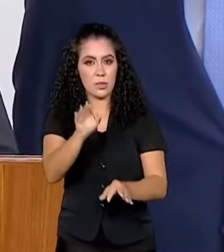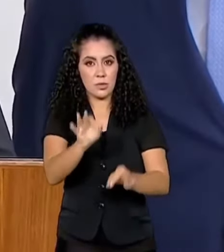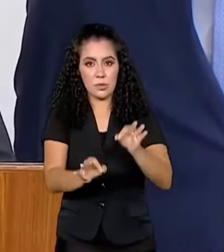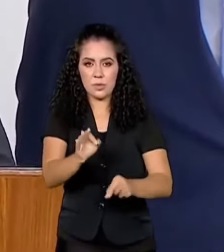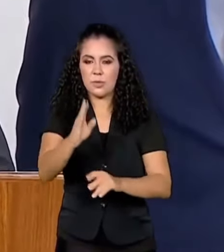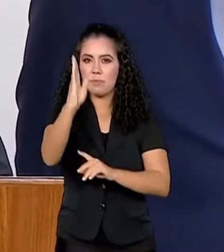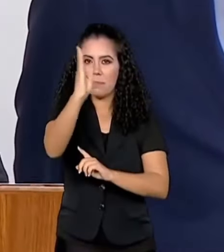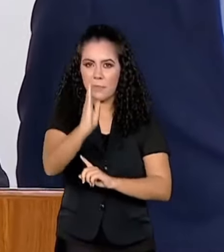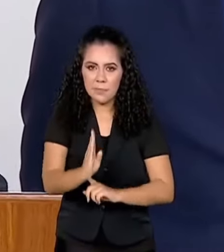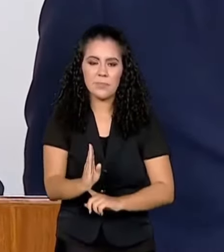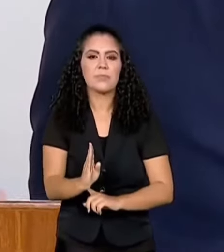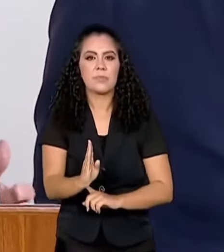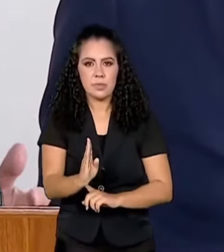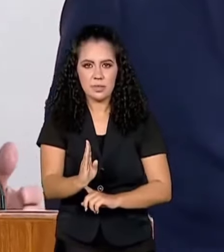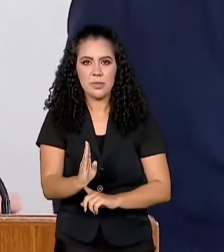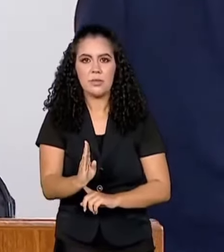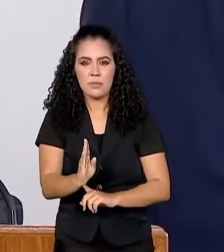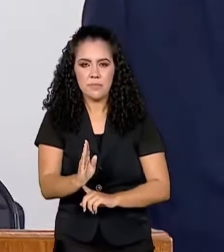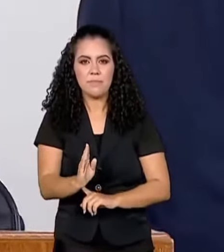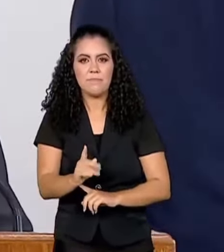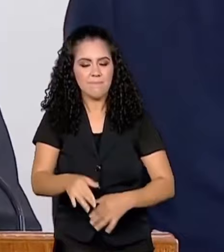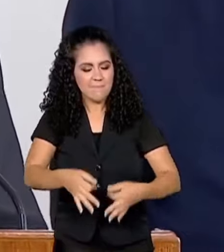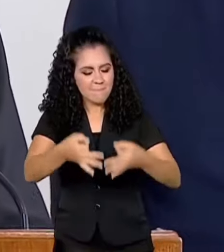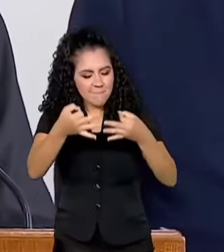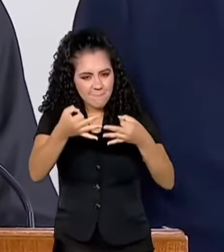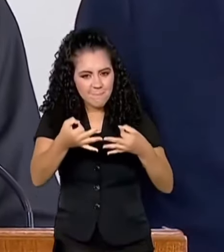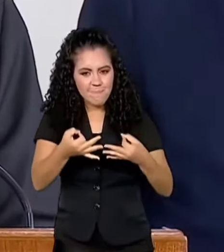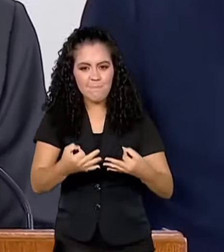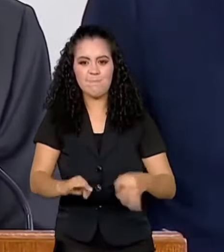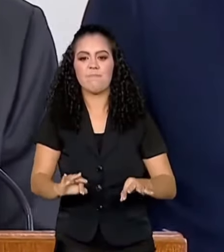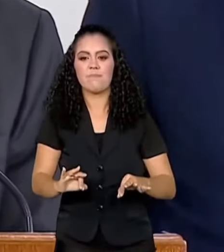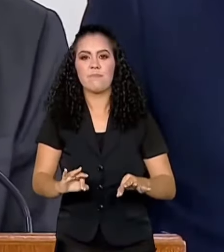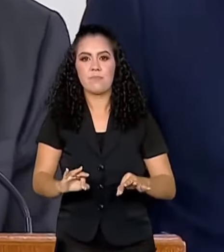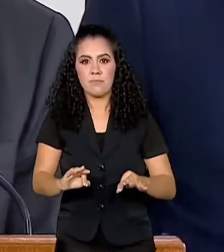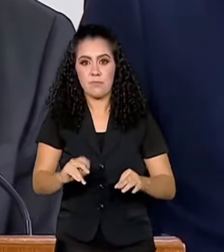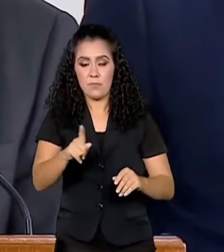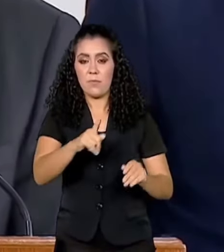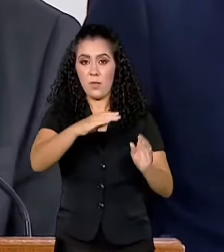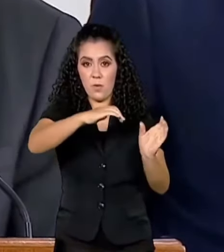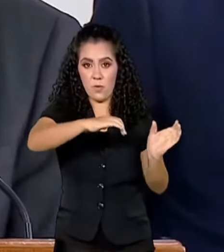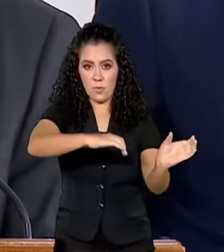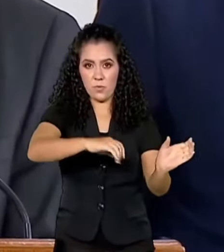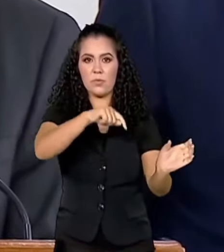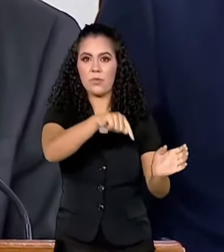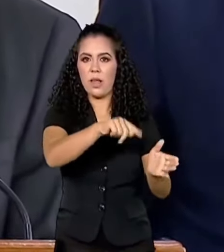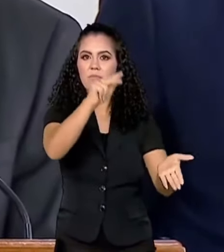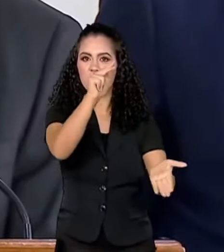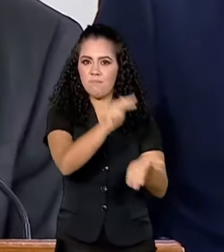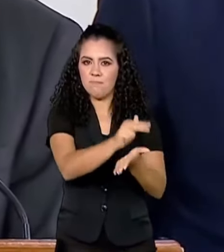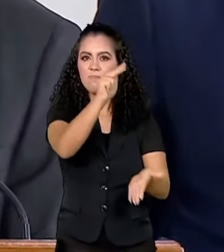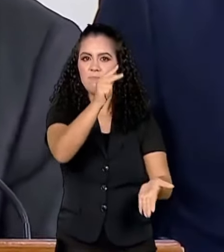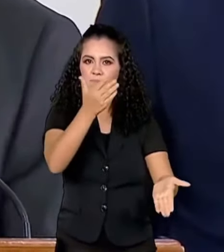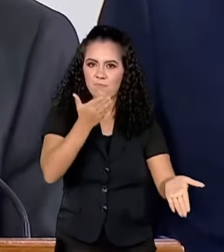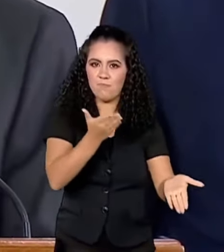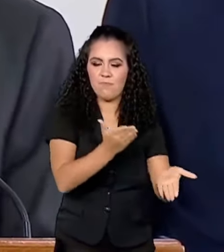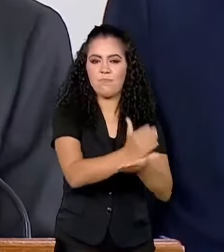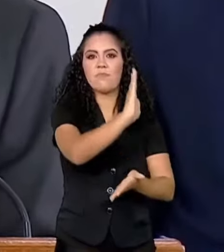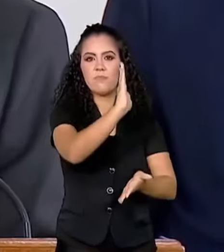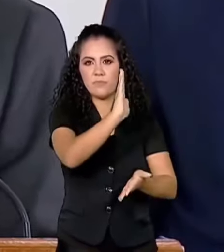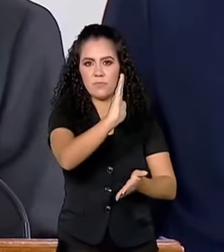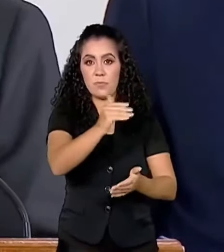brasileira e que acertadamente o congresso nacional homologou para que